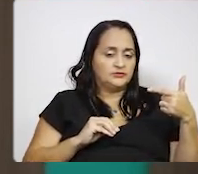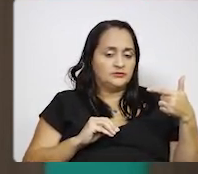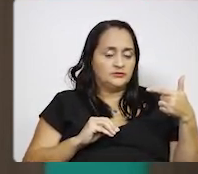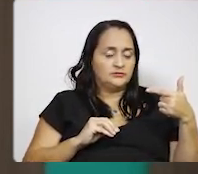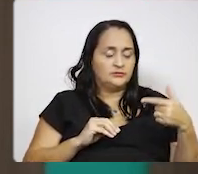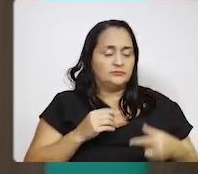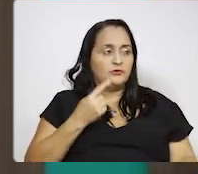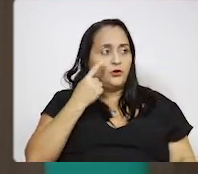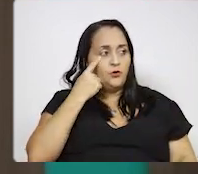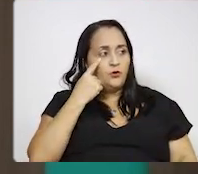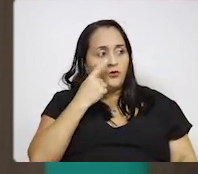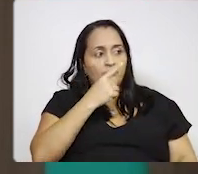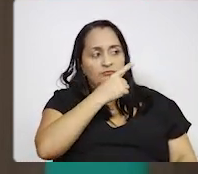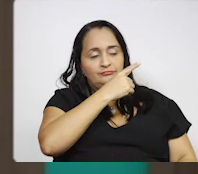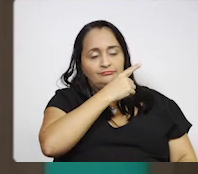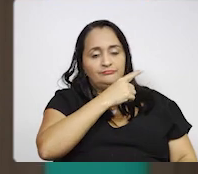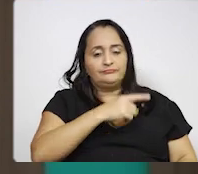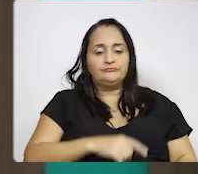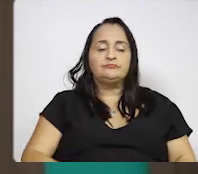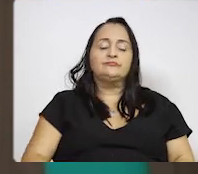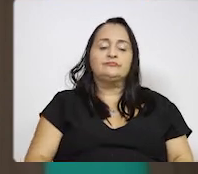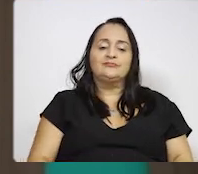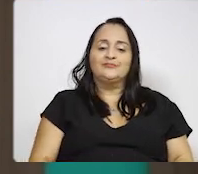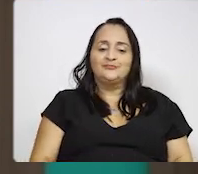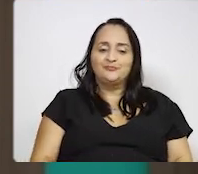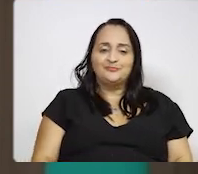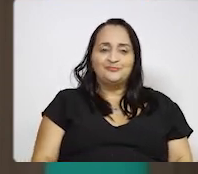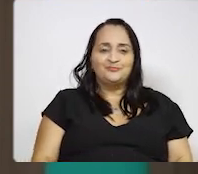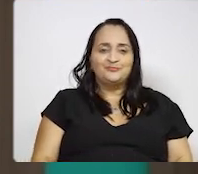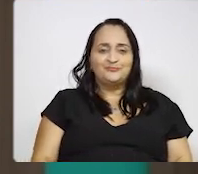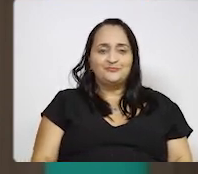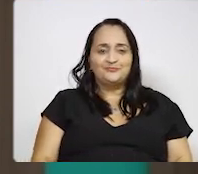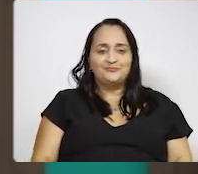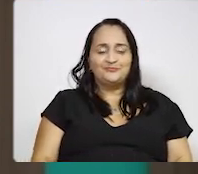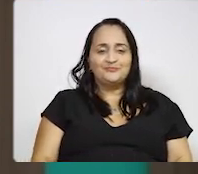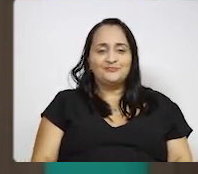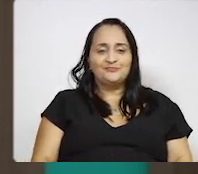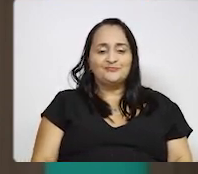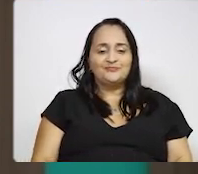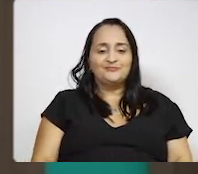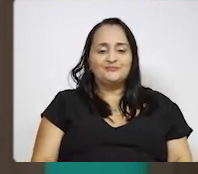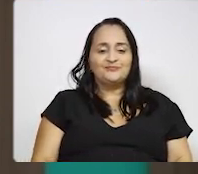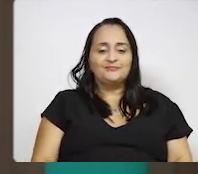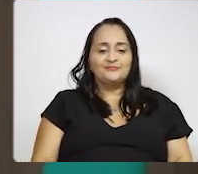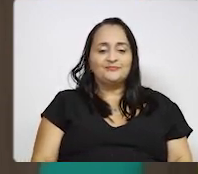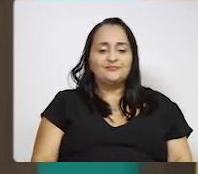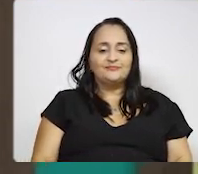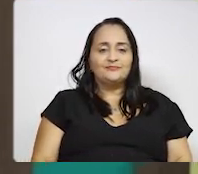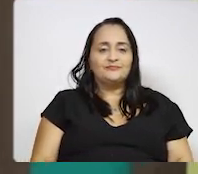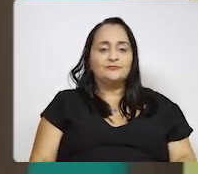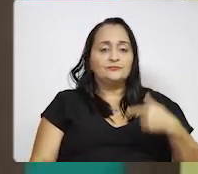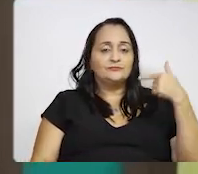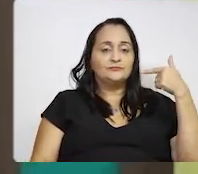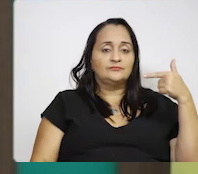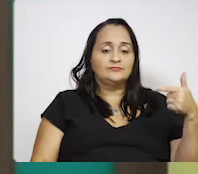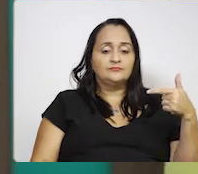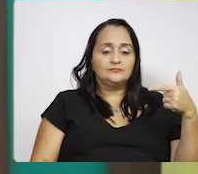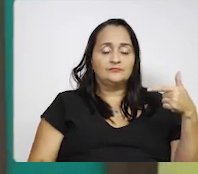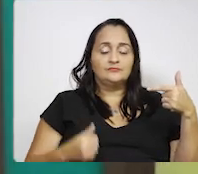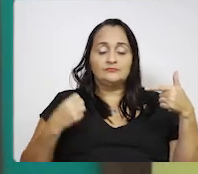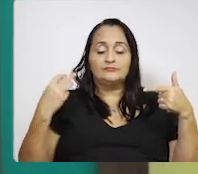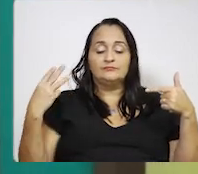Então, aqui no quadradinho fica o 2 e logo aqui vai ficar o